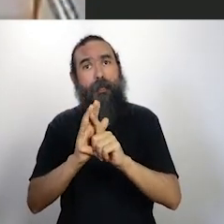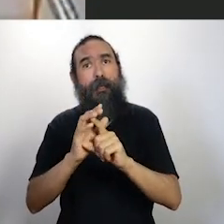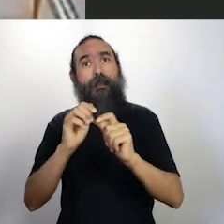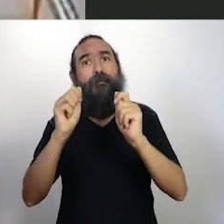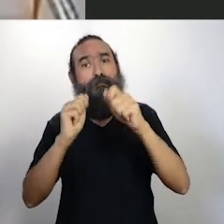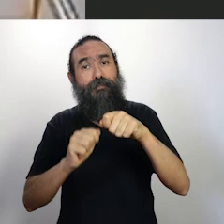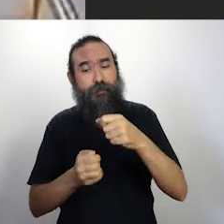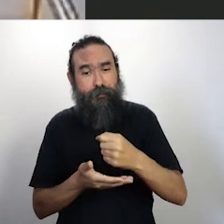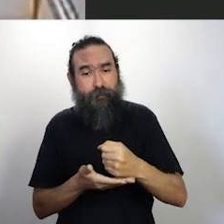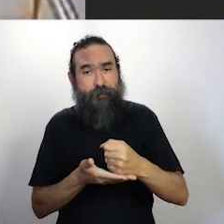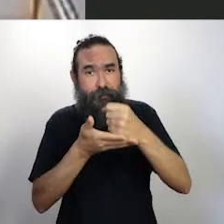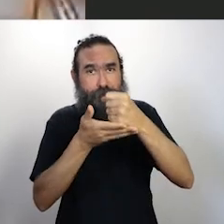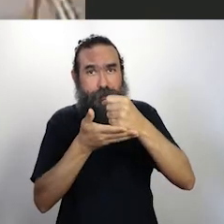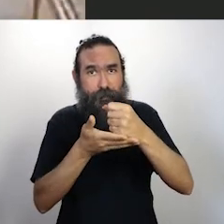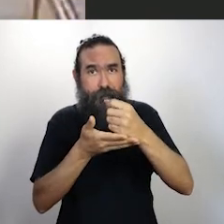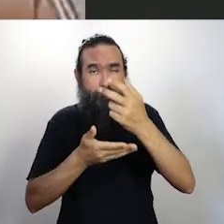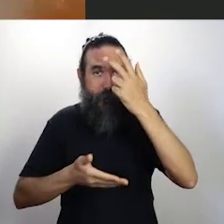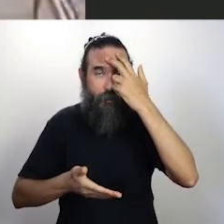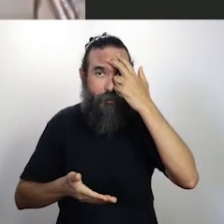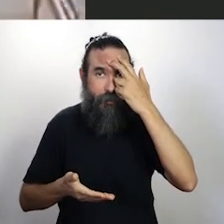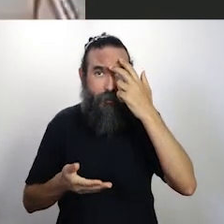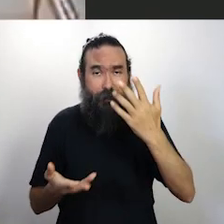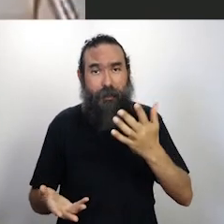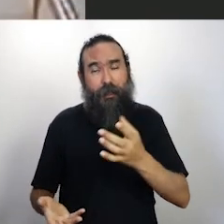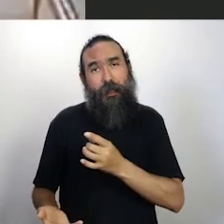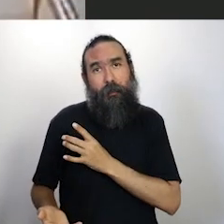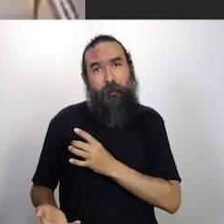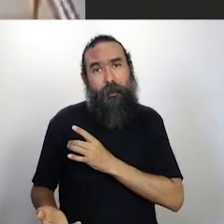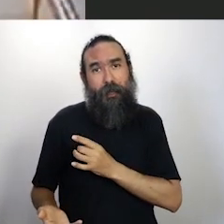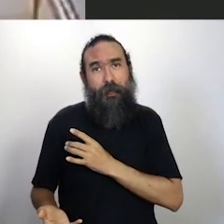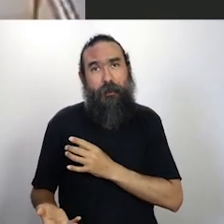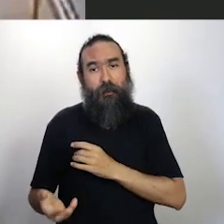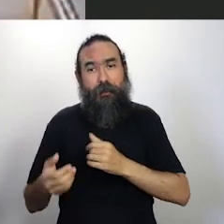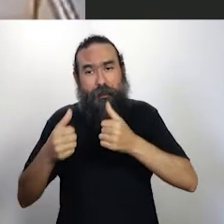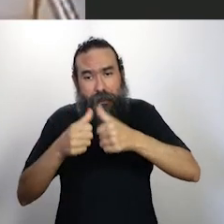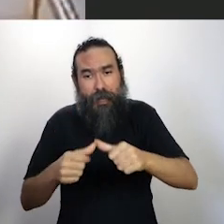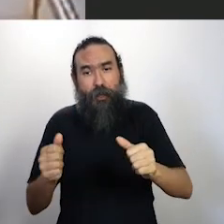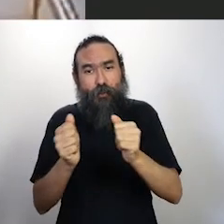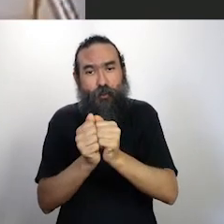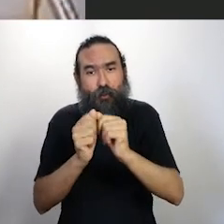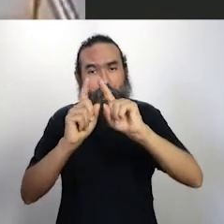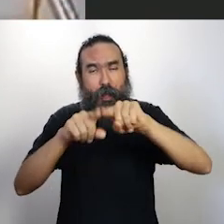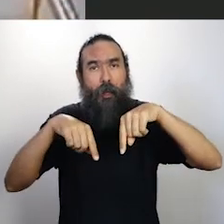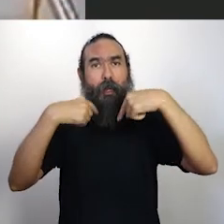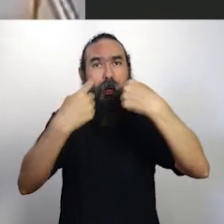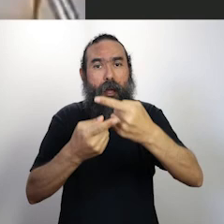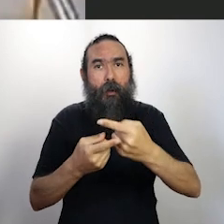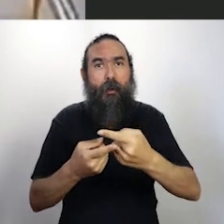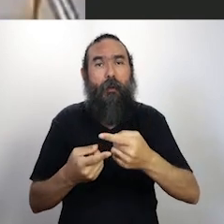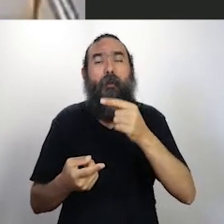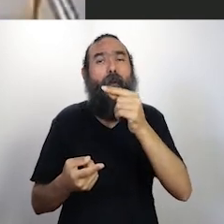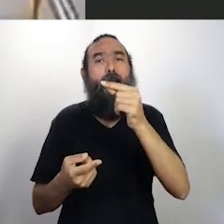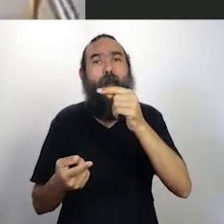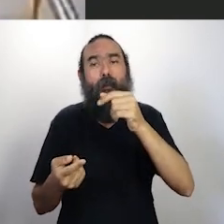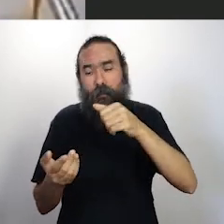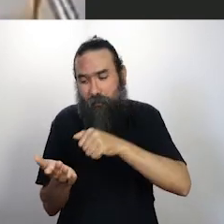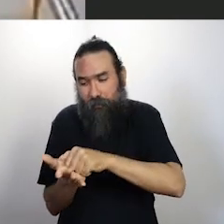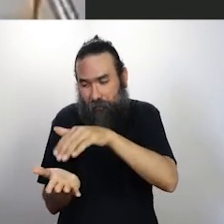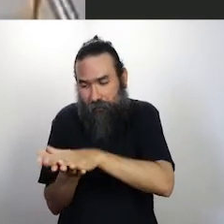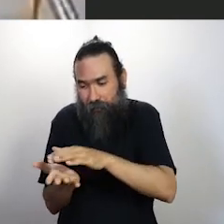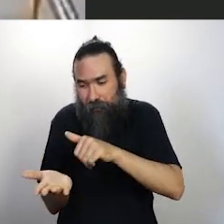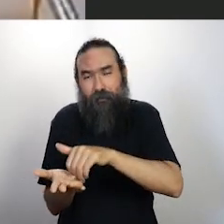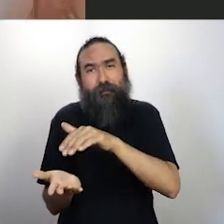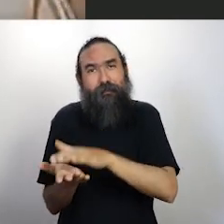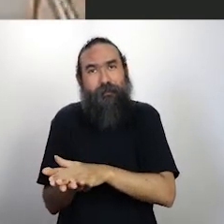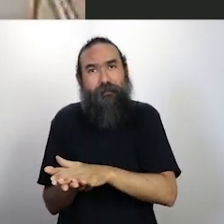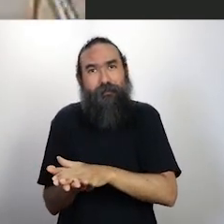empresas do setor contábil sempre tinha muito medo né de participar e de fomentar projeto na hora de prestar conta e